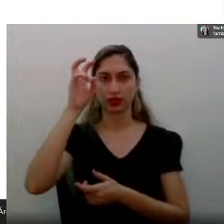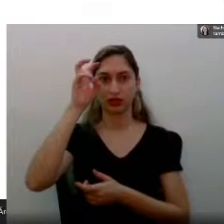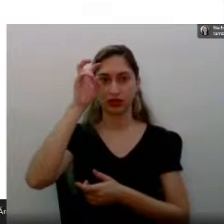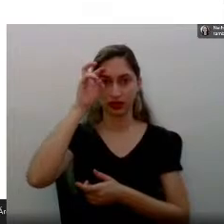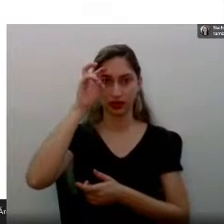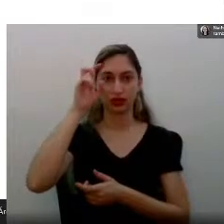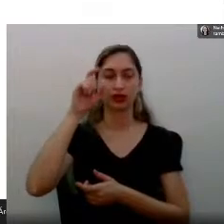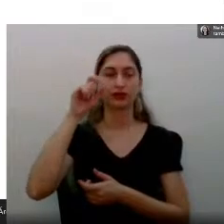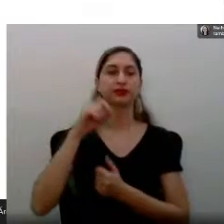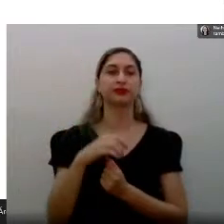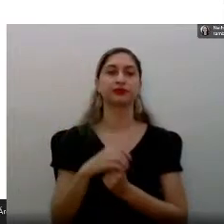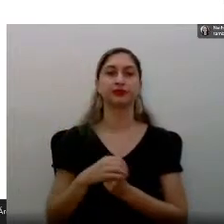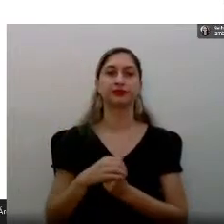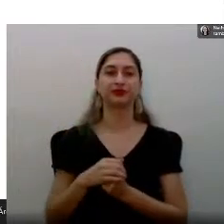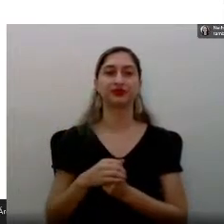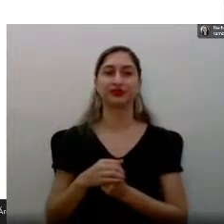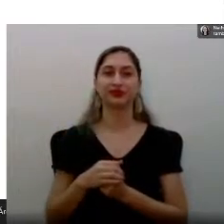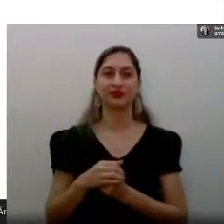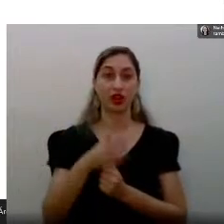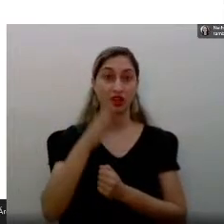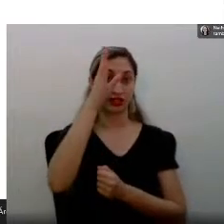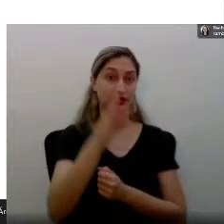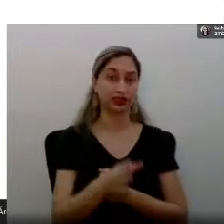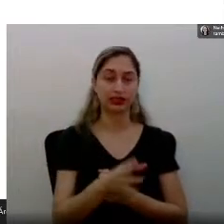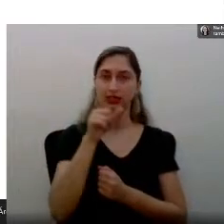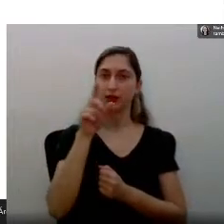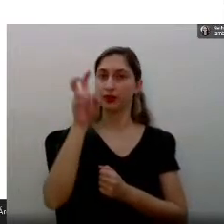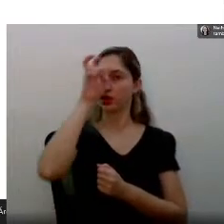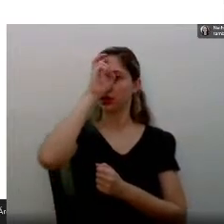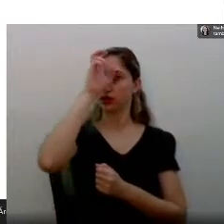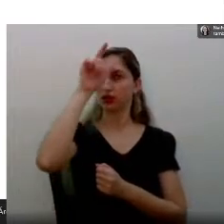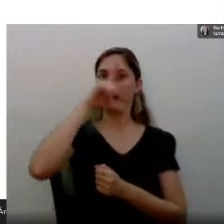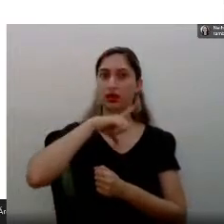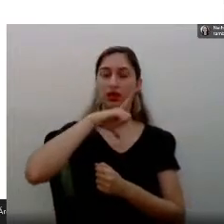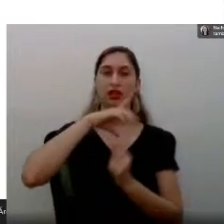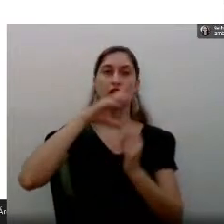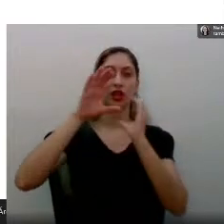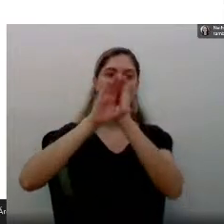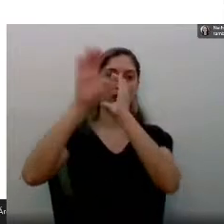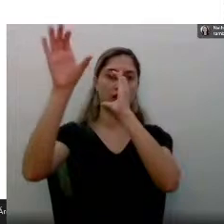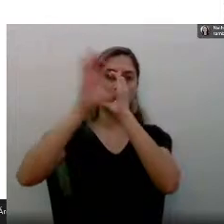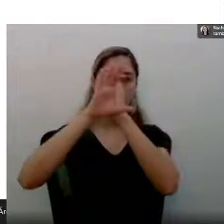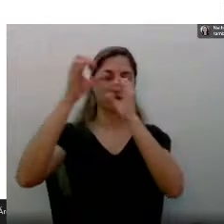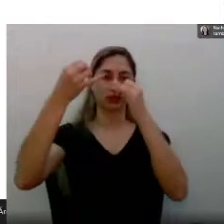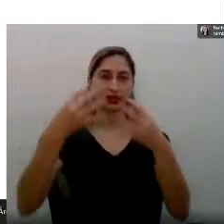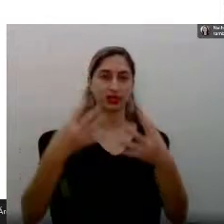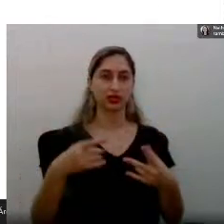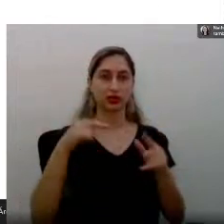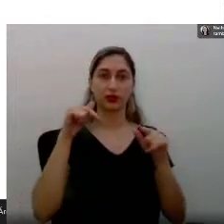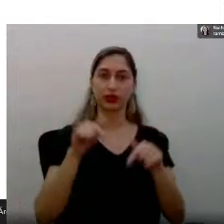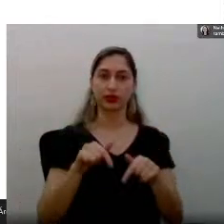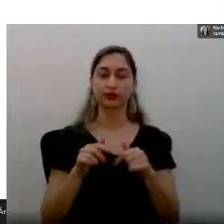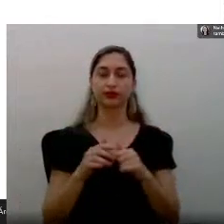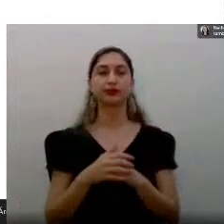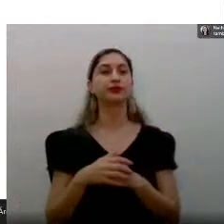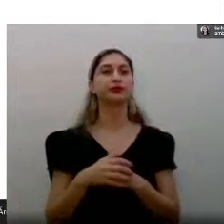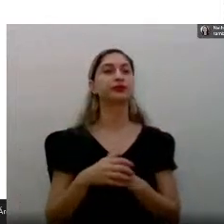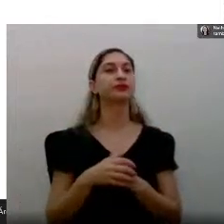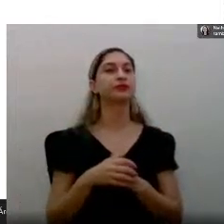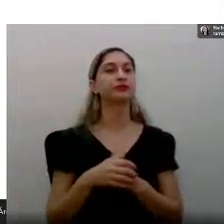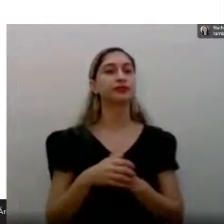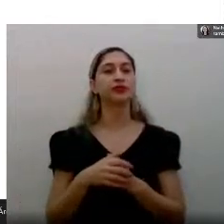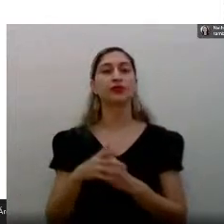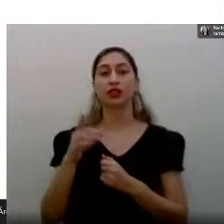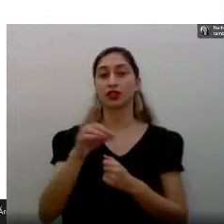céu né inclusive aqui olha a próxima vai ser o céu perdeu estrelas e a poluição Luminosa né e dia 21